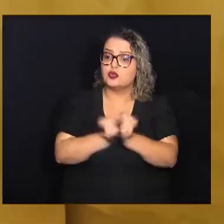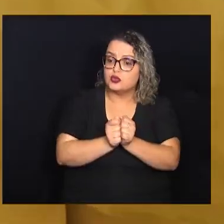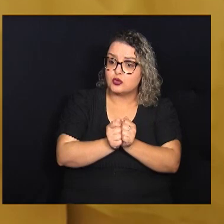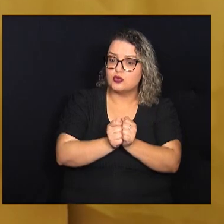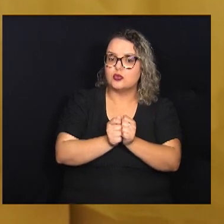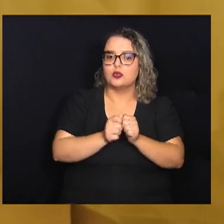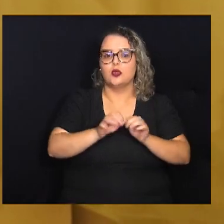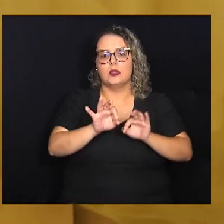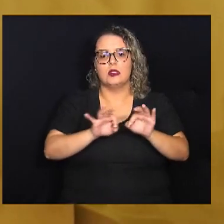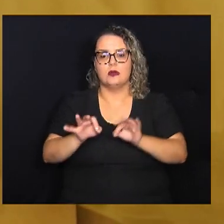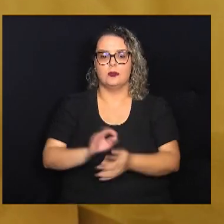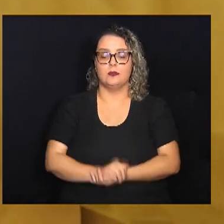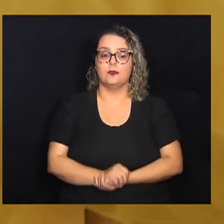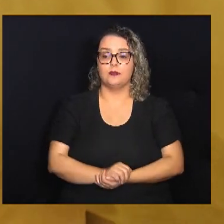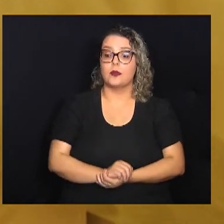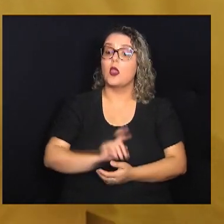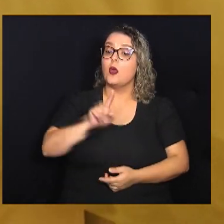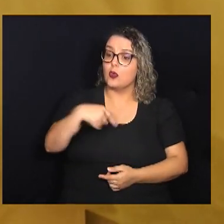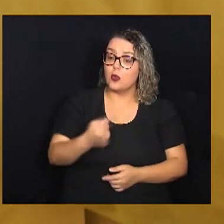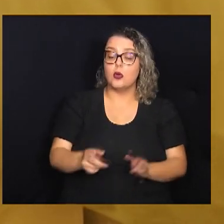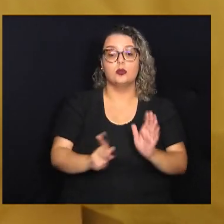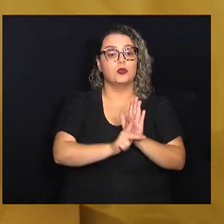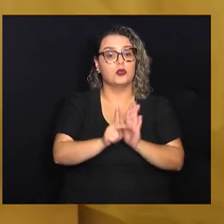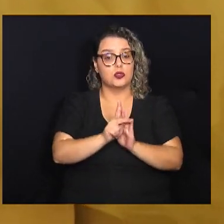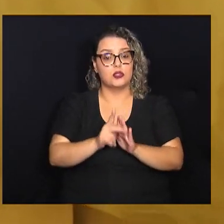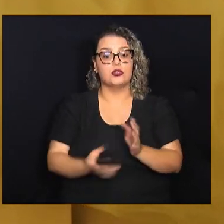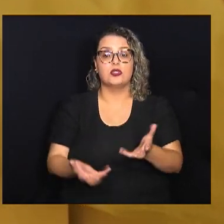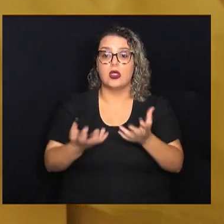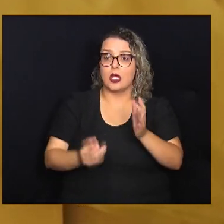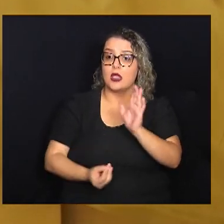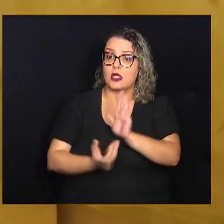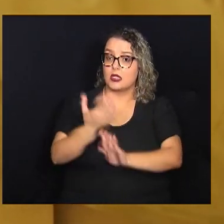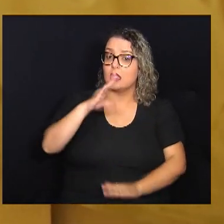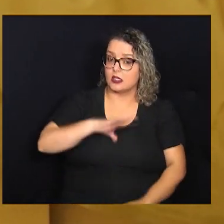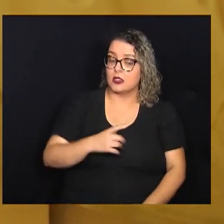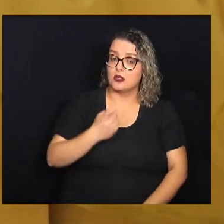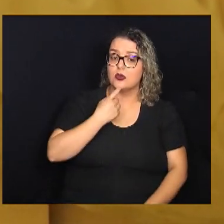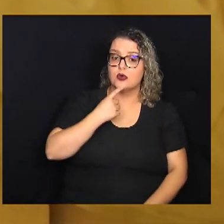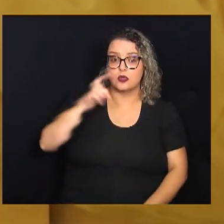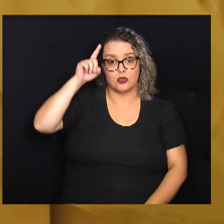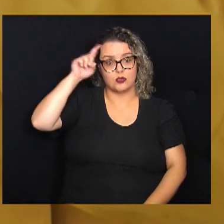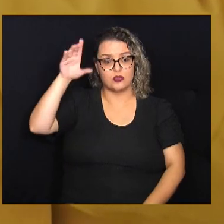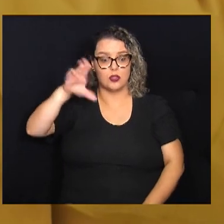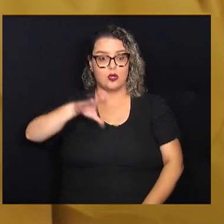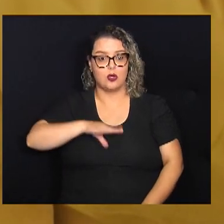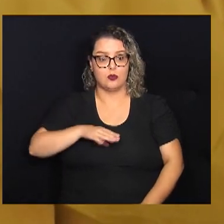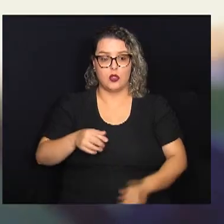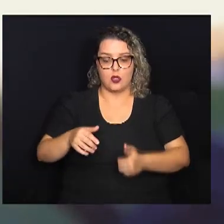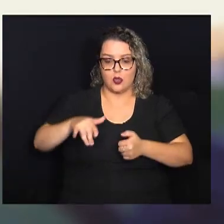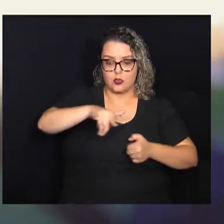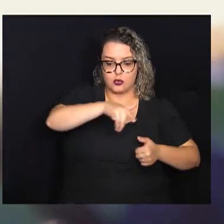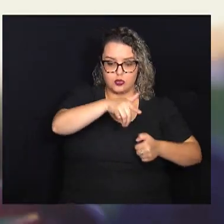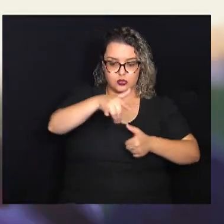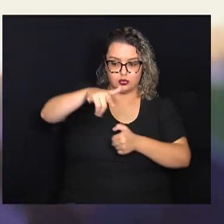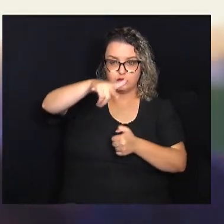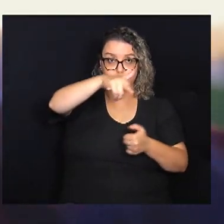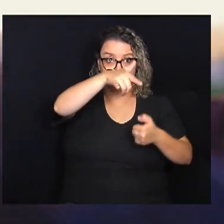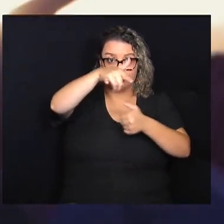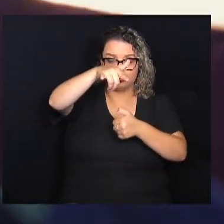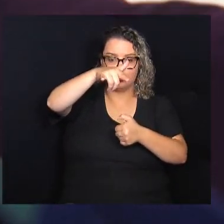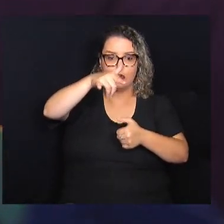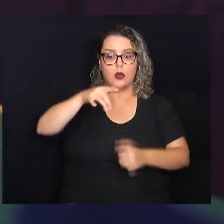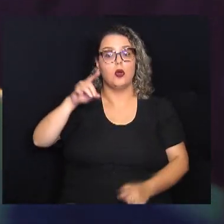o objetivo é levar aos estudantes uma experiência de imersão no universo dos drones, proporcionando um dia